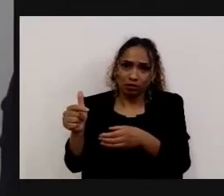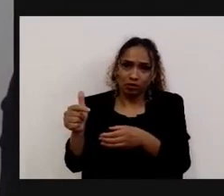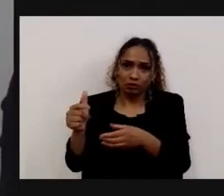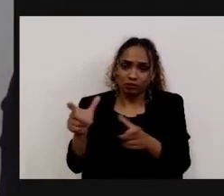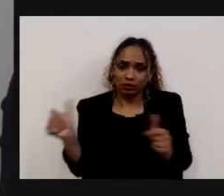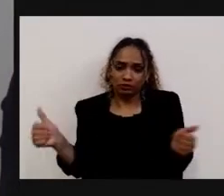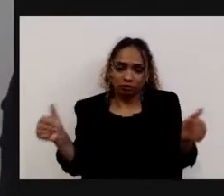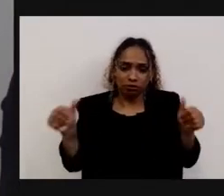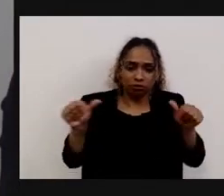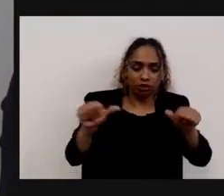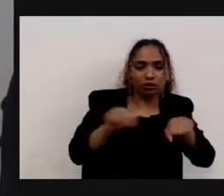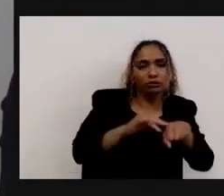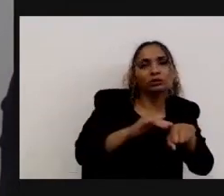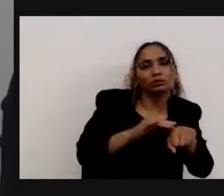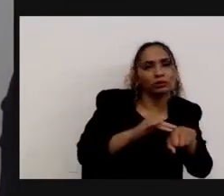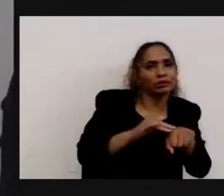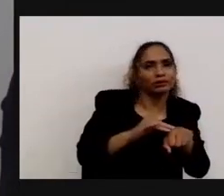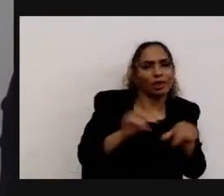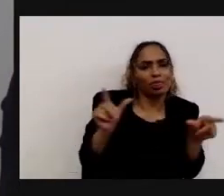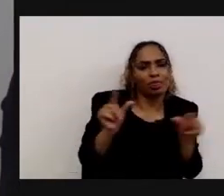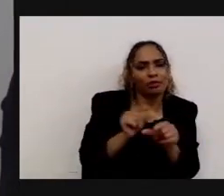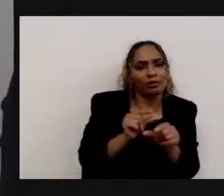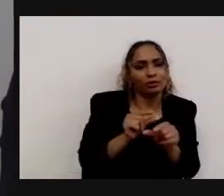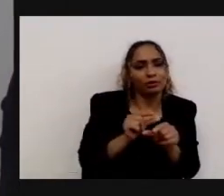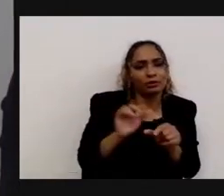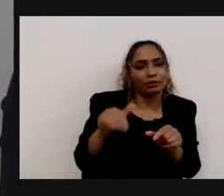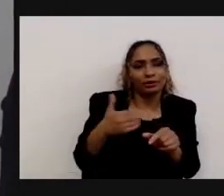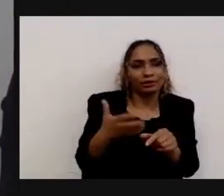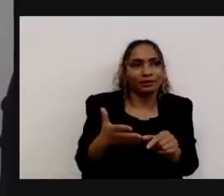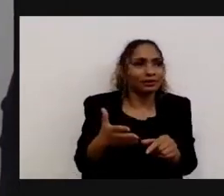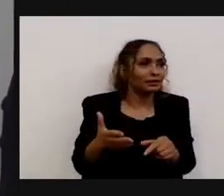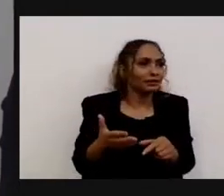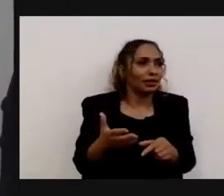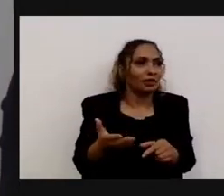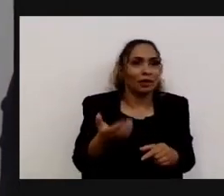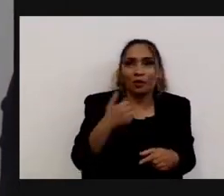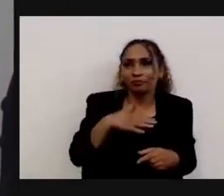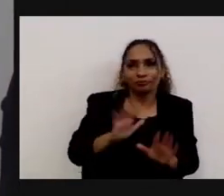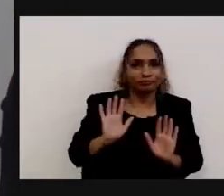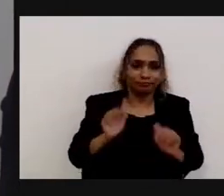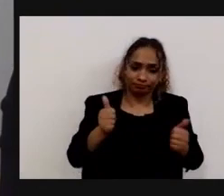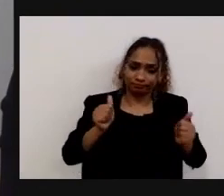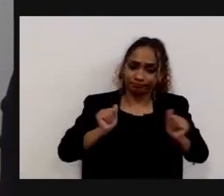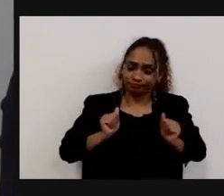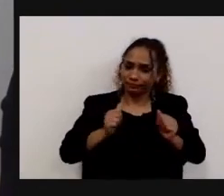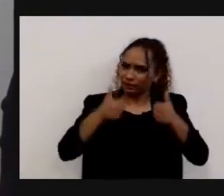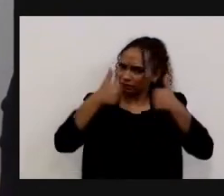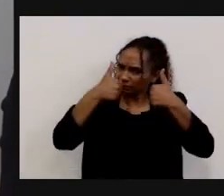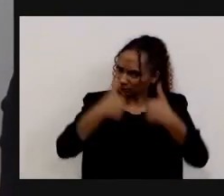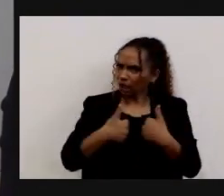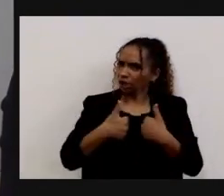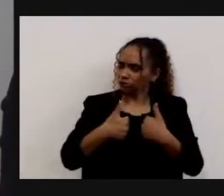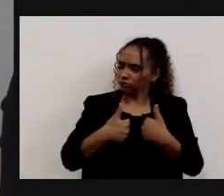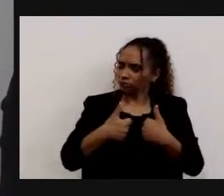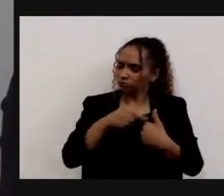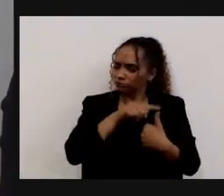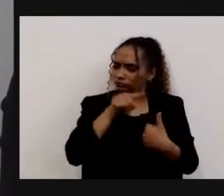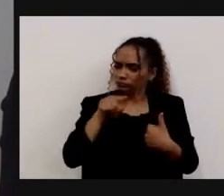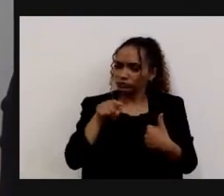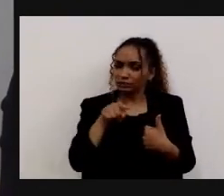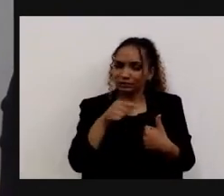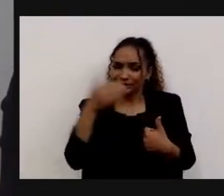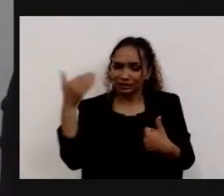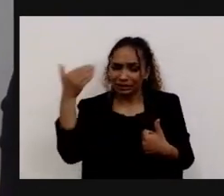adoecimento no trabalho depois que a gente fez a prática eu peguei minha viola enfim aí na sacola falei tá certo gente você